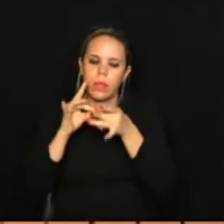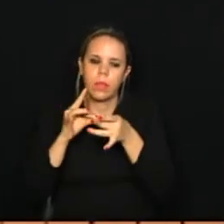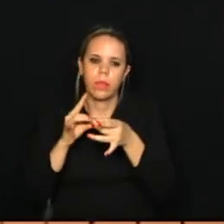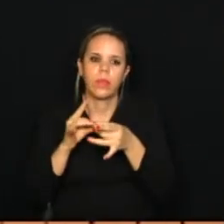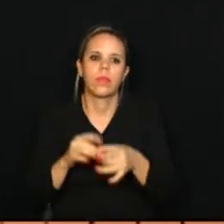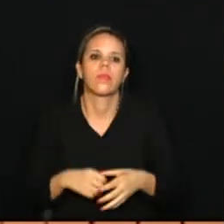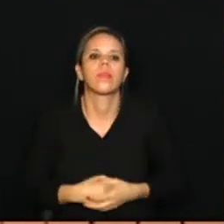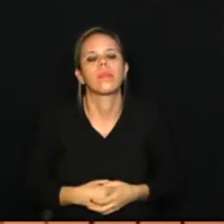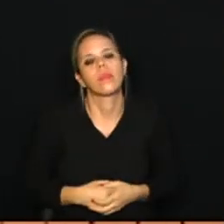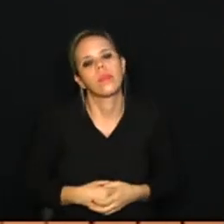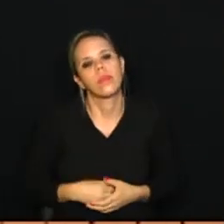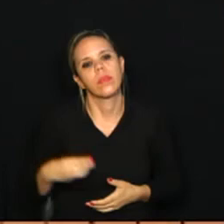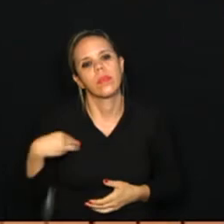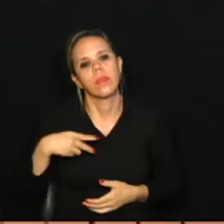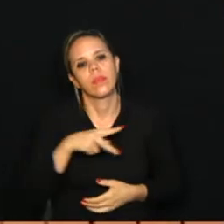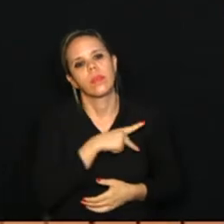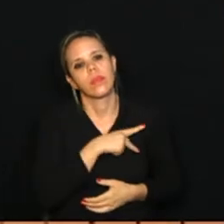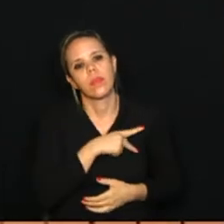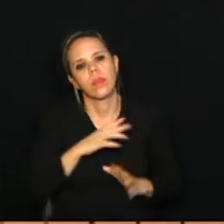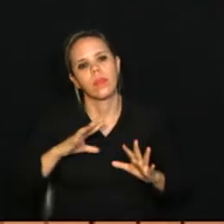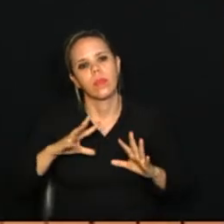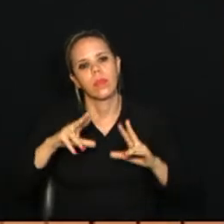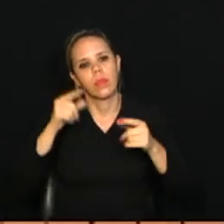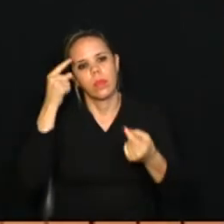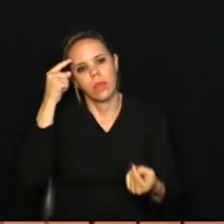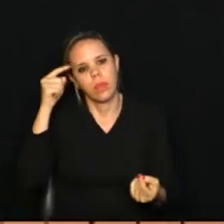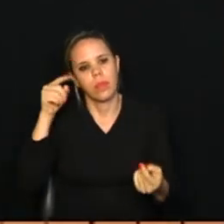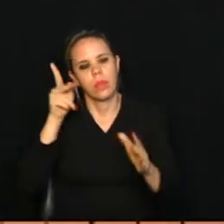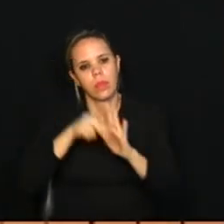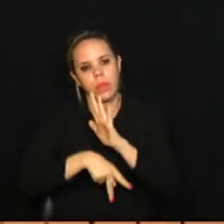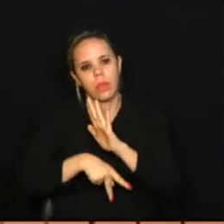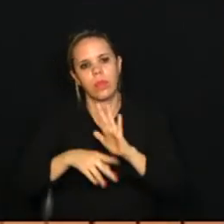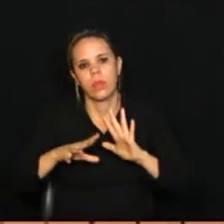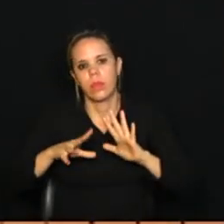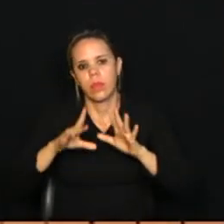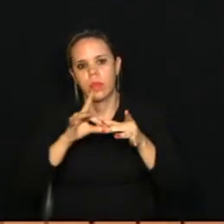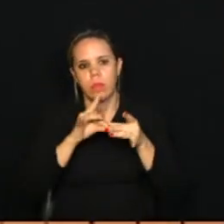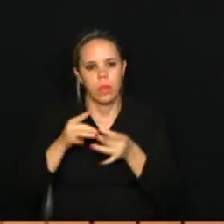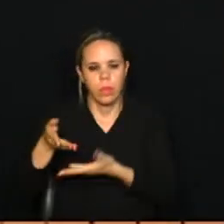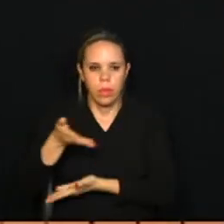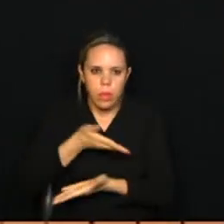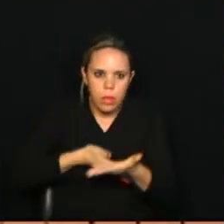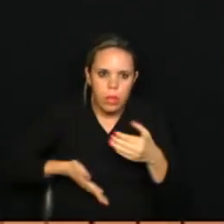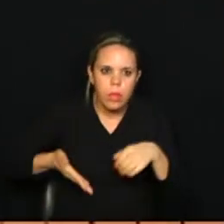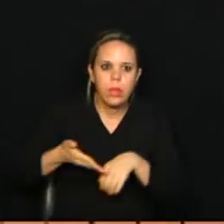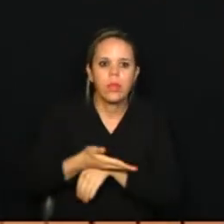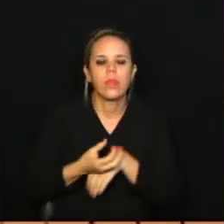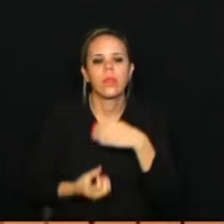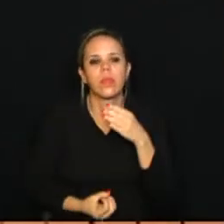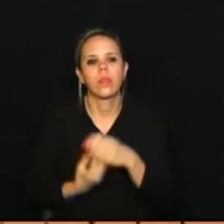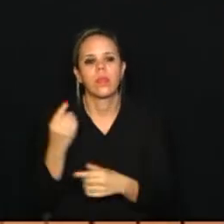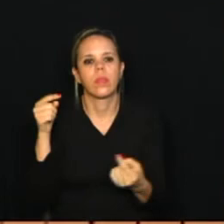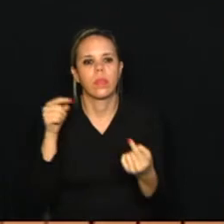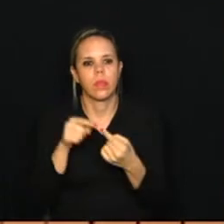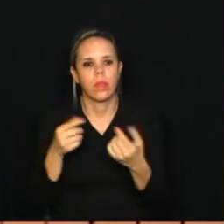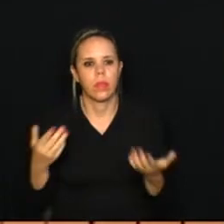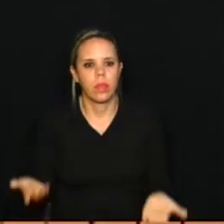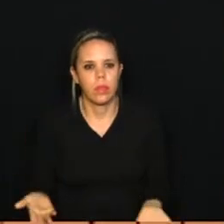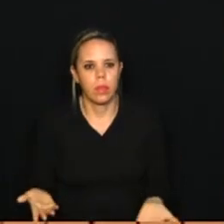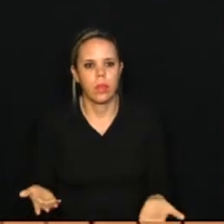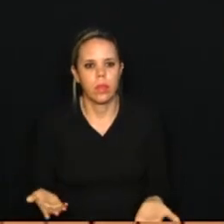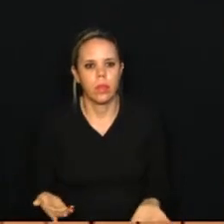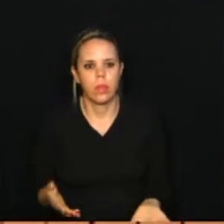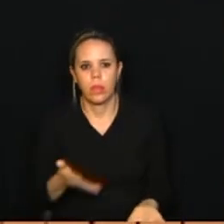Educação, do Ministério Público, para todas as ideias, projetos que venham ao encontro daquilo